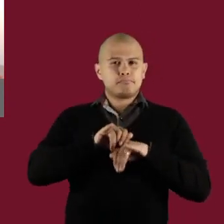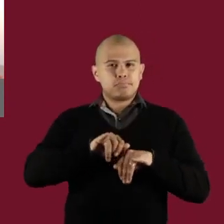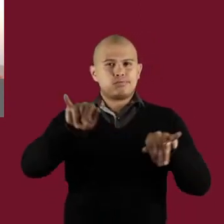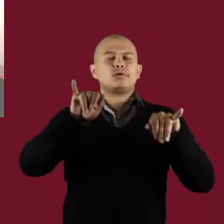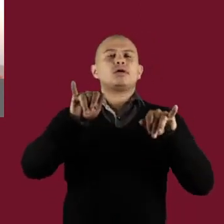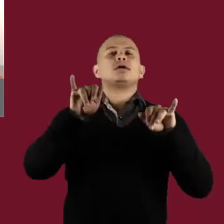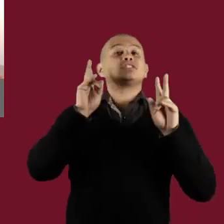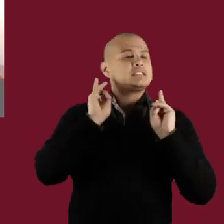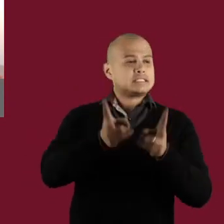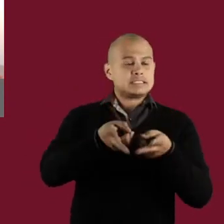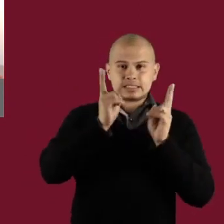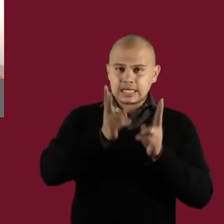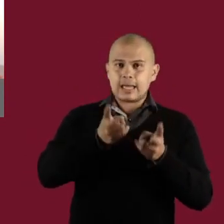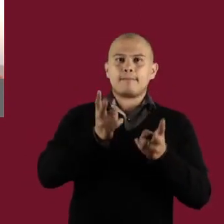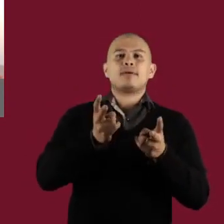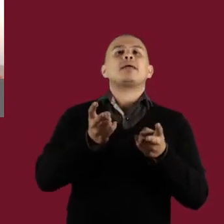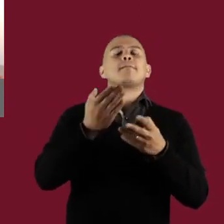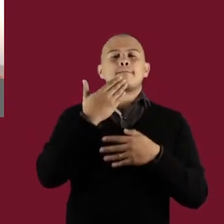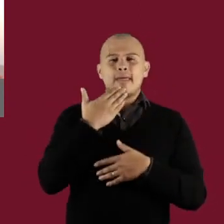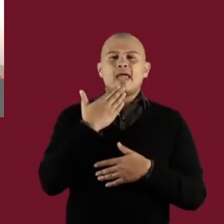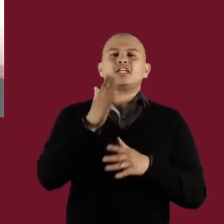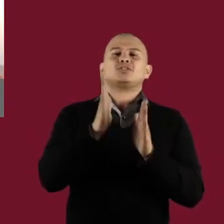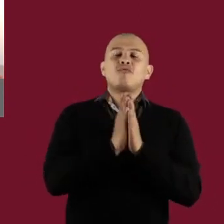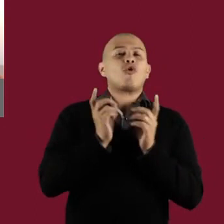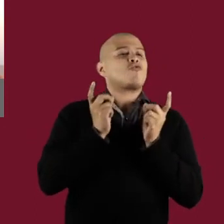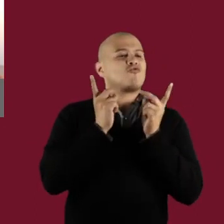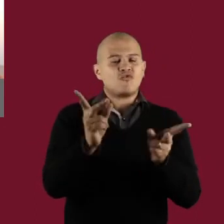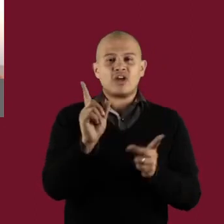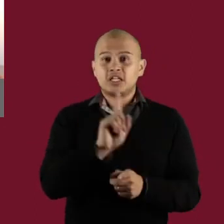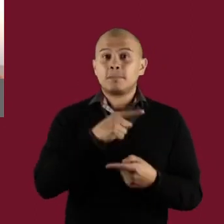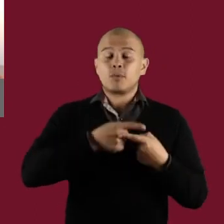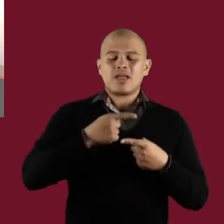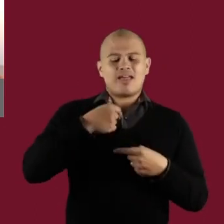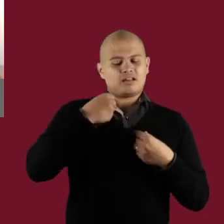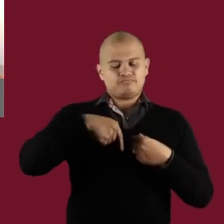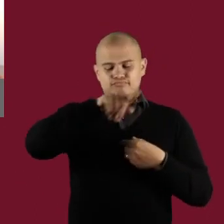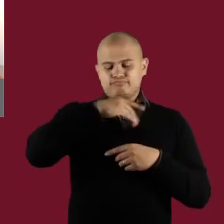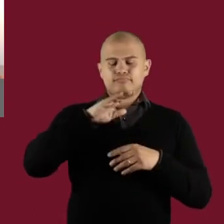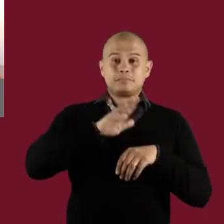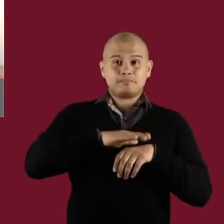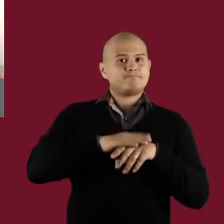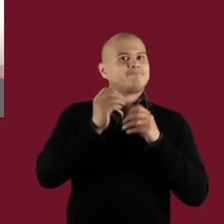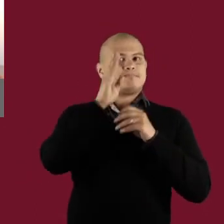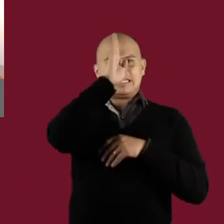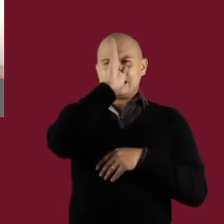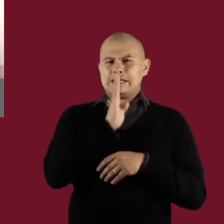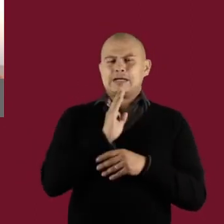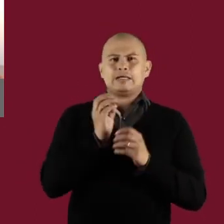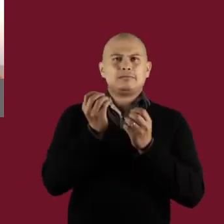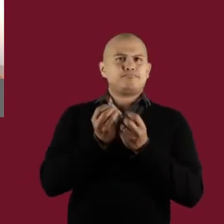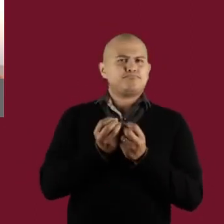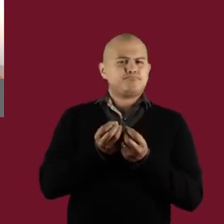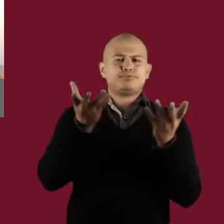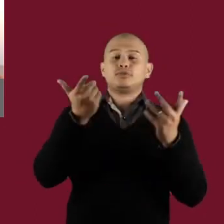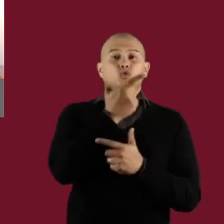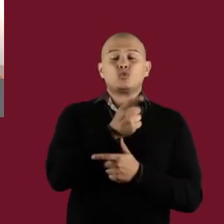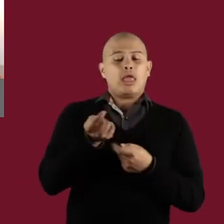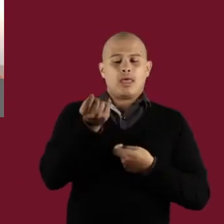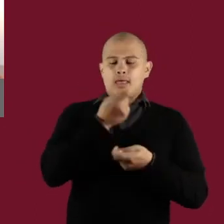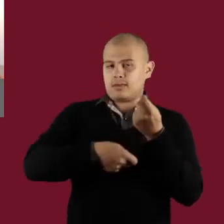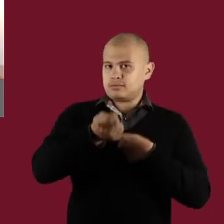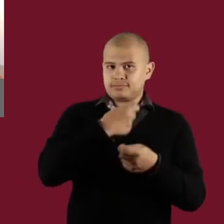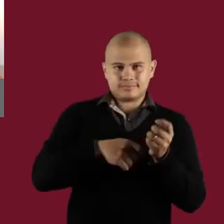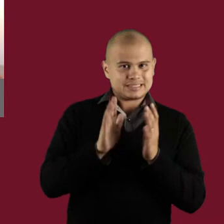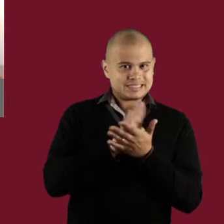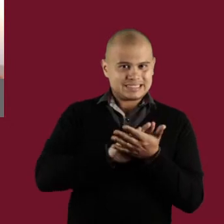gente pede que o material não seja vendido, não é? A terceiros. Então, não tem lucro, não existe lucro, ele é gratuito.